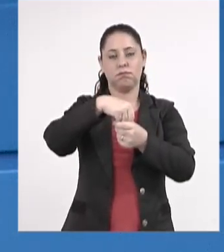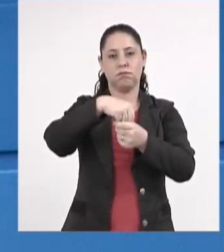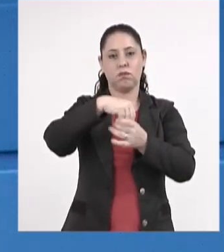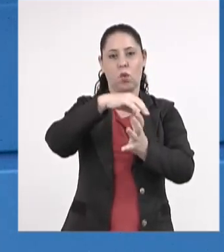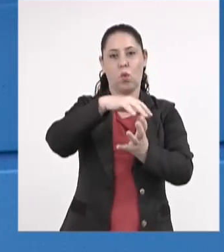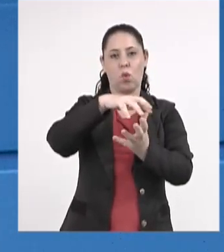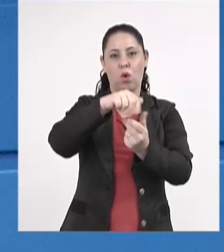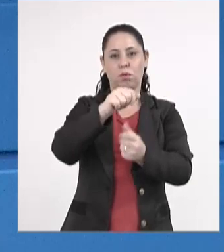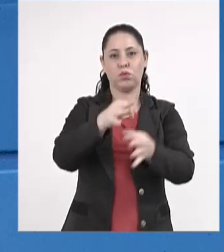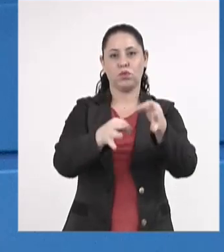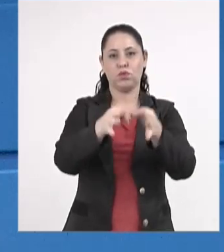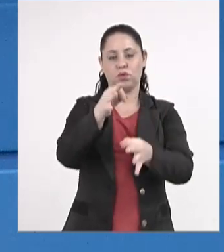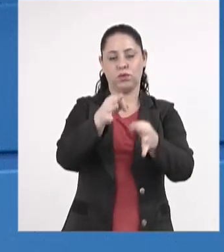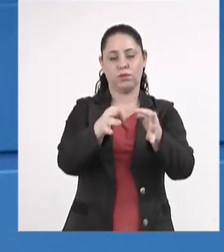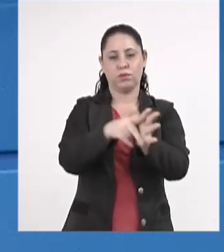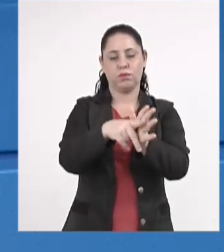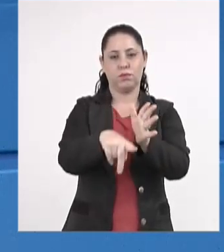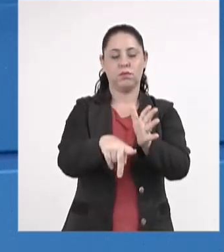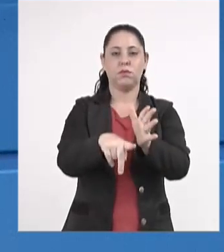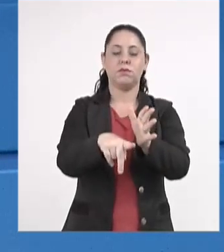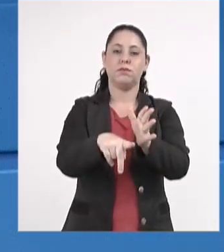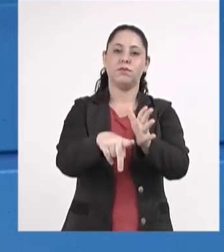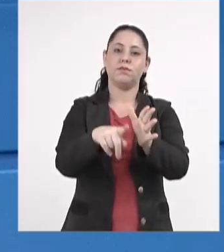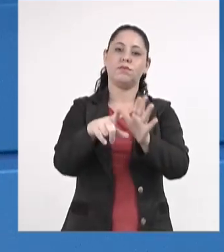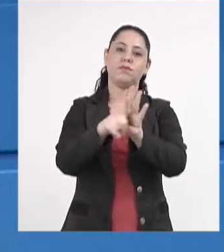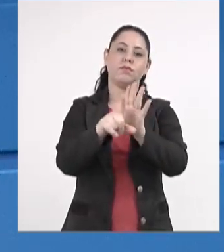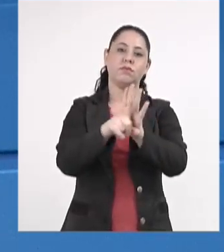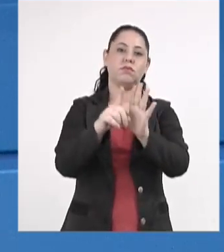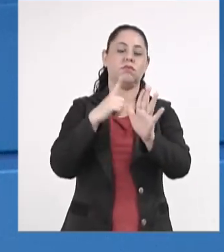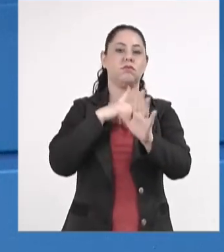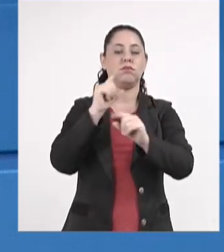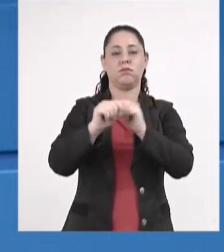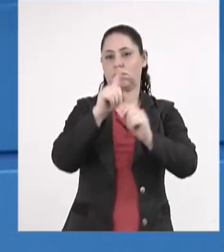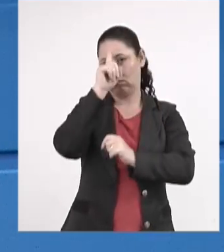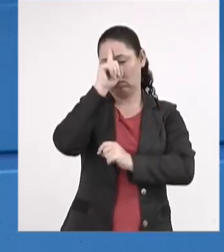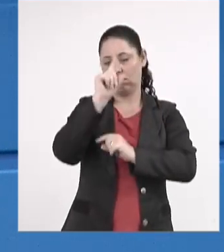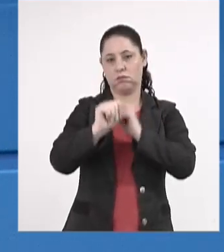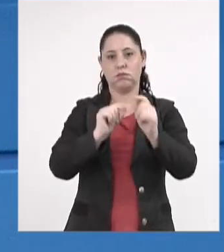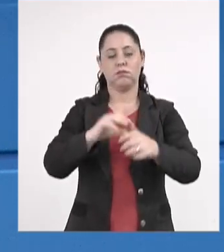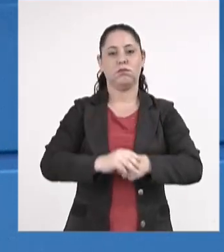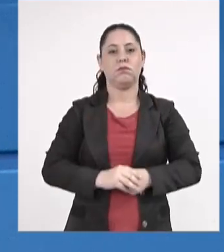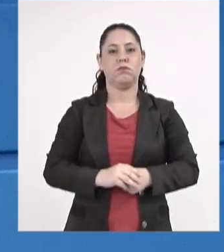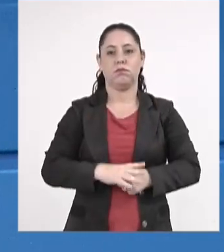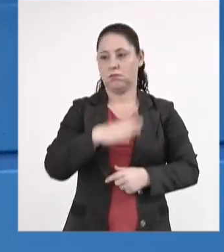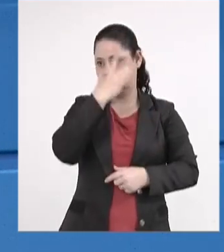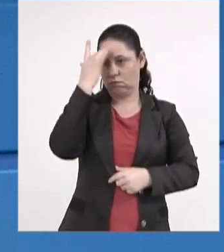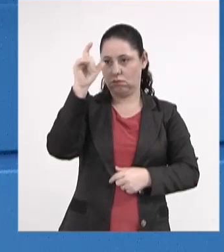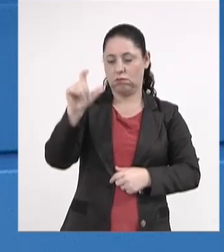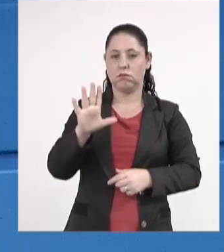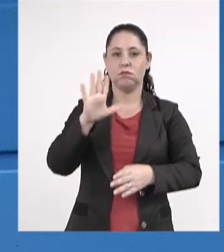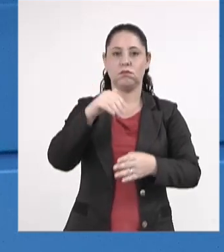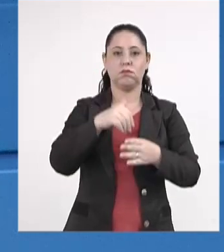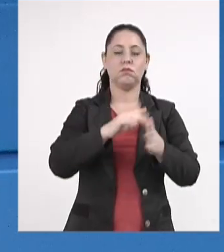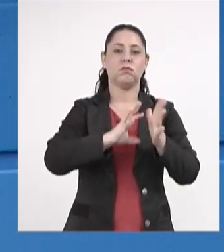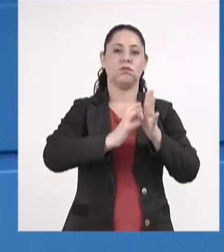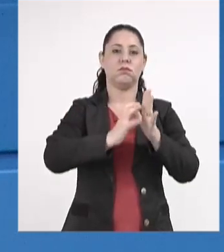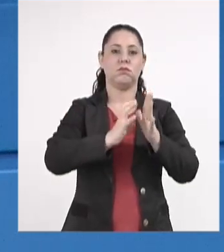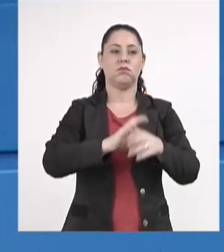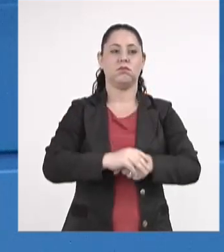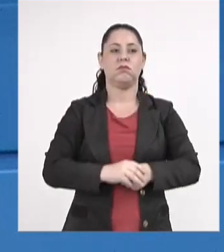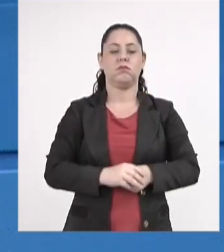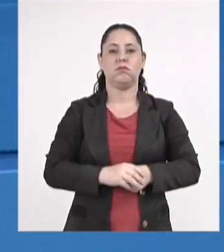mundo Judiciário do nosso arcabouço legislativo a ideia de que as pessoas votam no partido